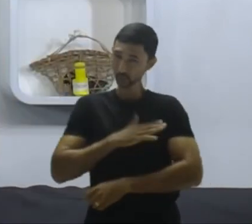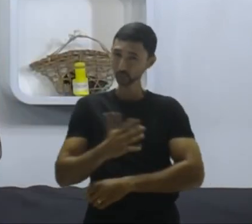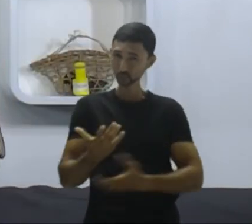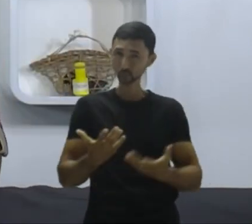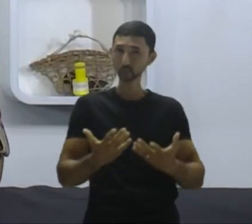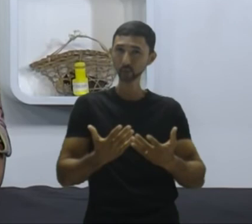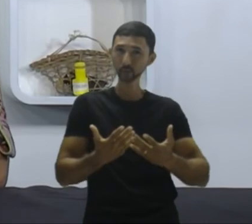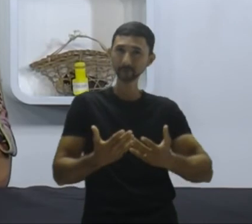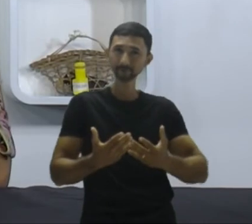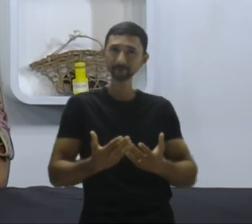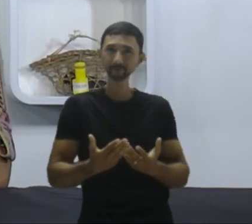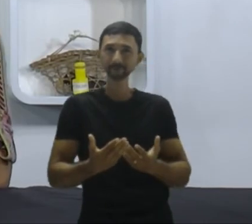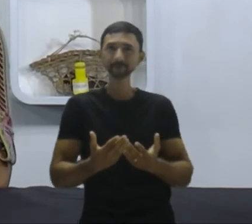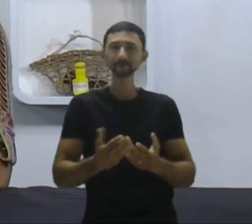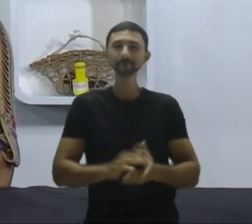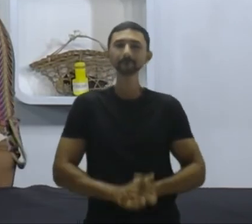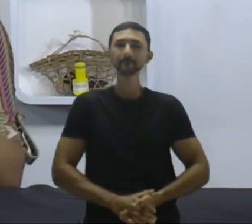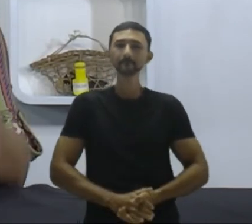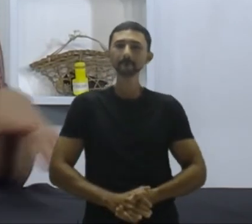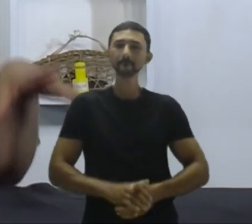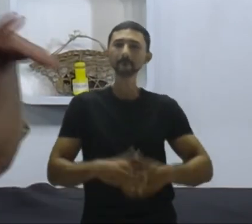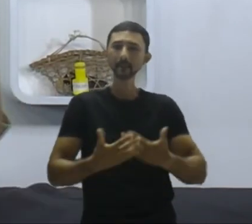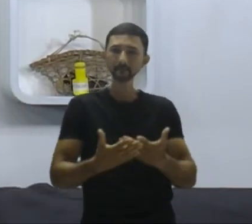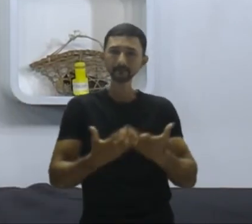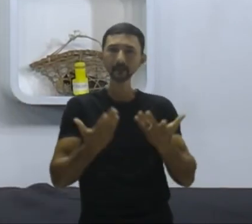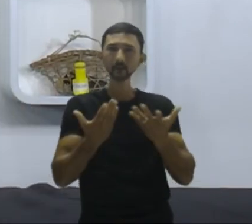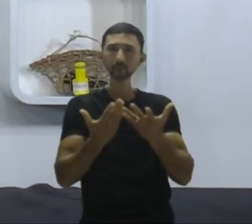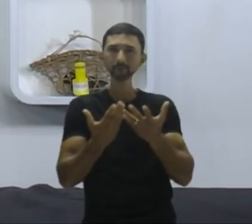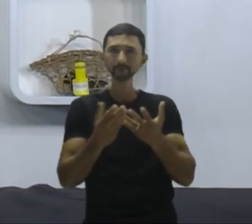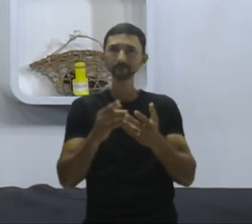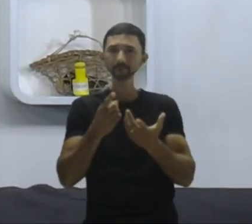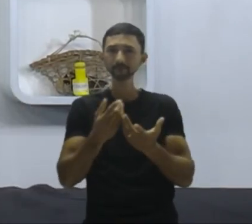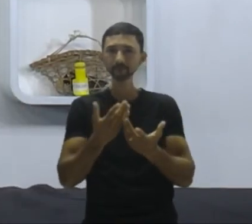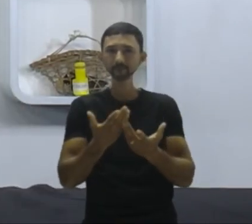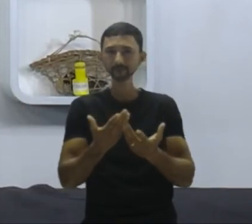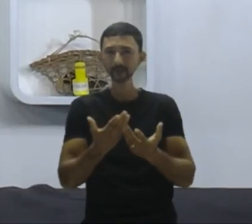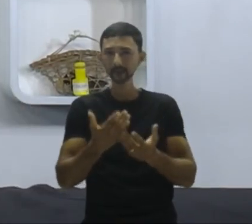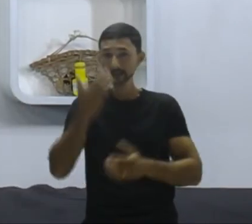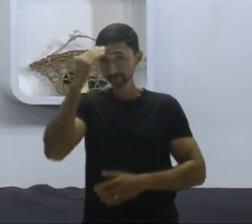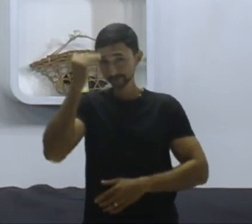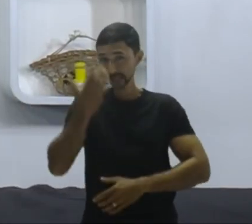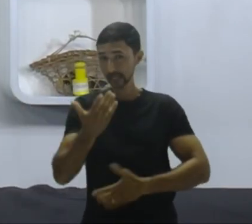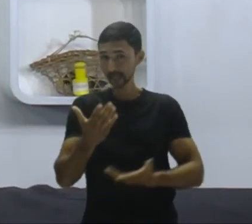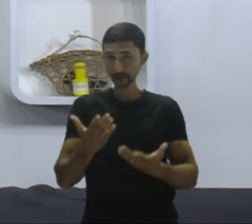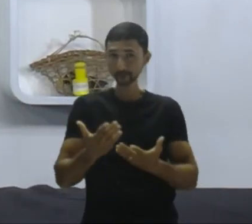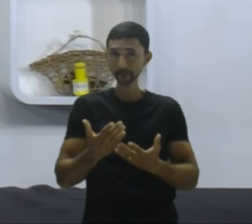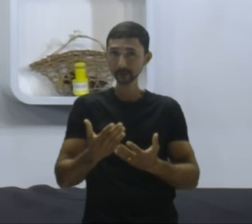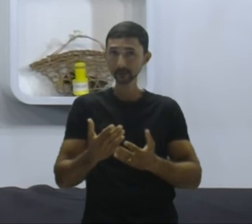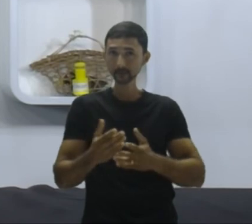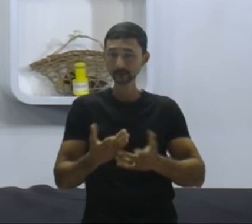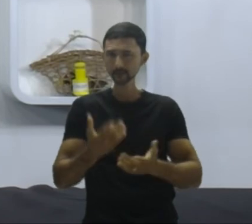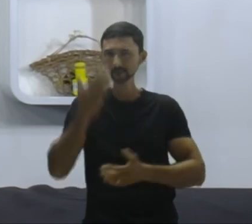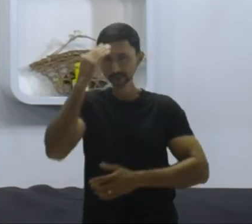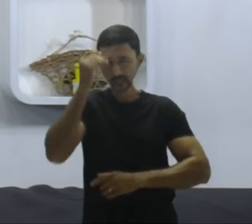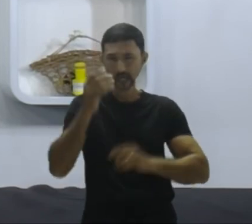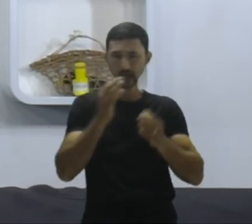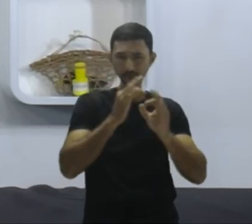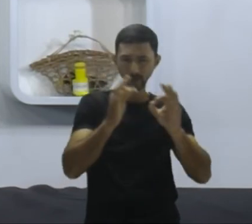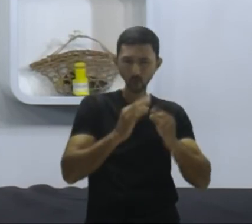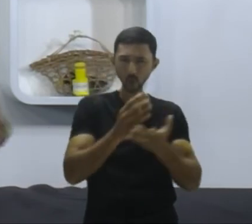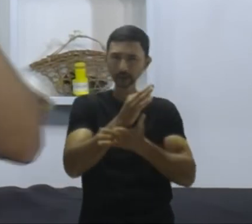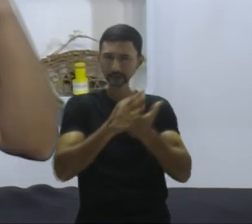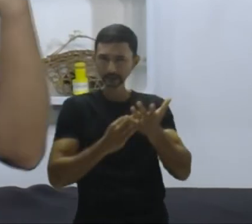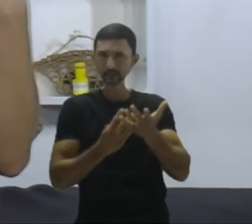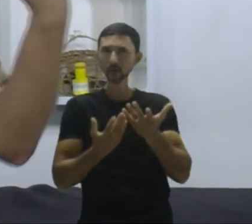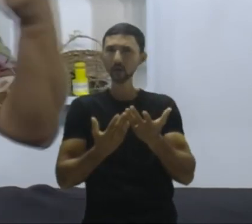referenciazinha a Ilíada aí, para ver, né, como nós não perdemos completamente